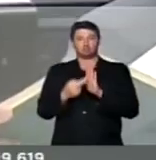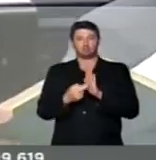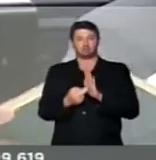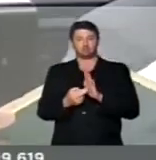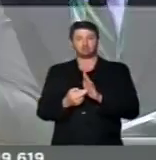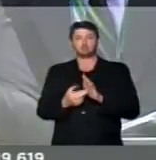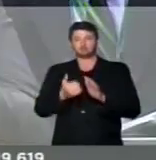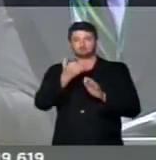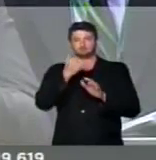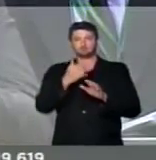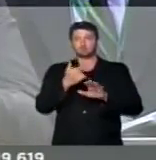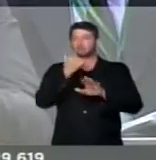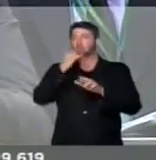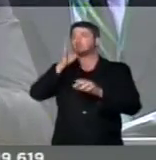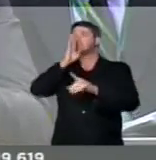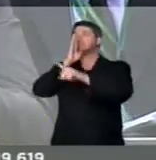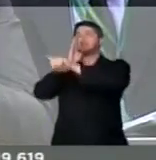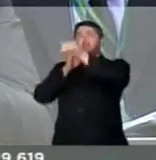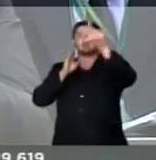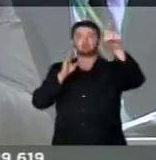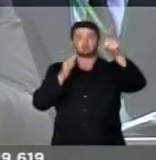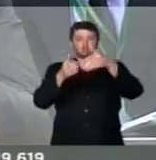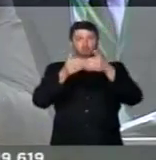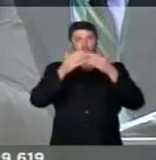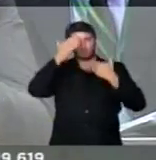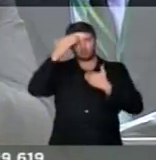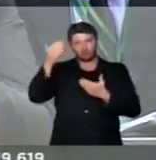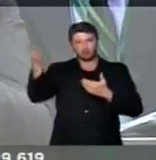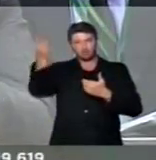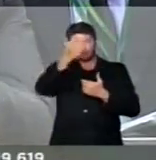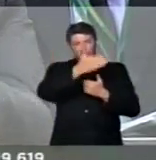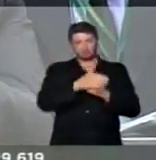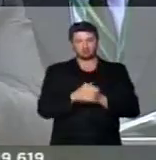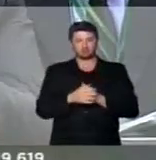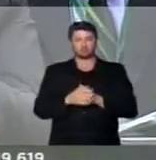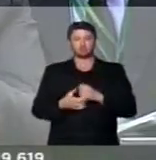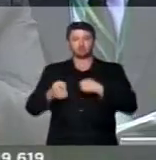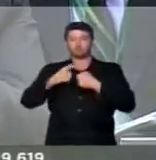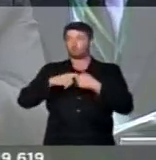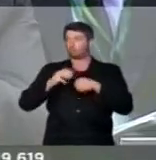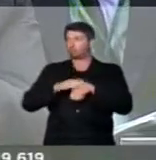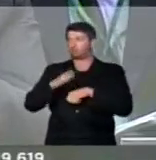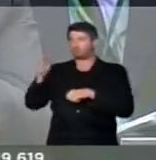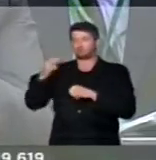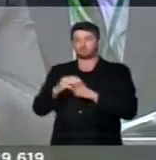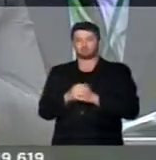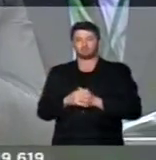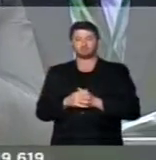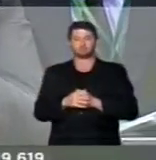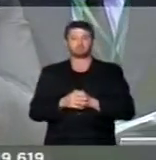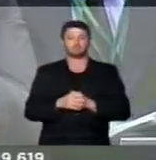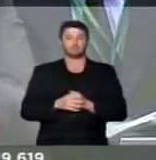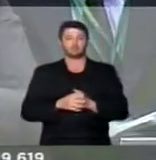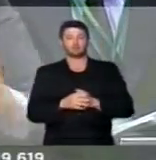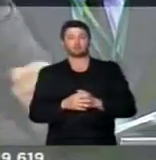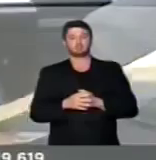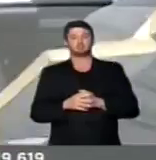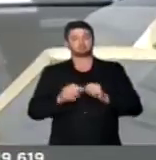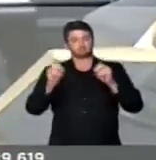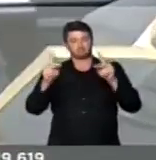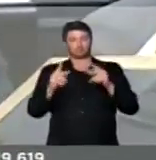Queria pedir silêncio, por gentileza. Agradeço. Só repor o tempo. Obrigado. Senão já tem pode tempo. Fica à vontade.